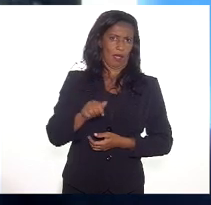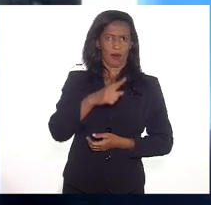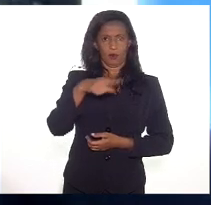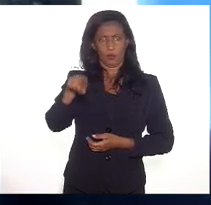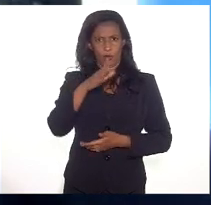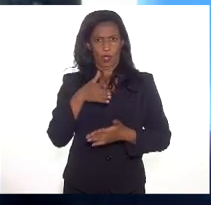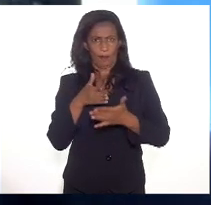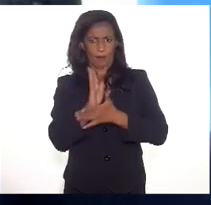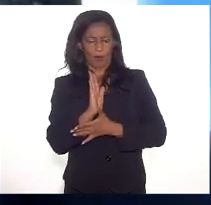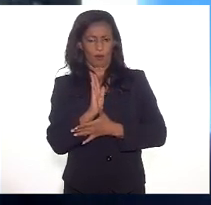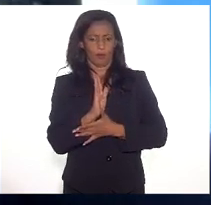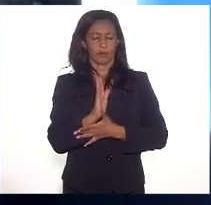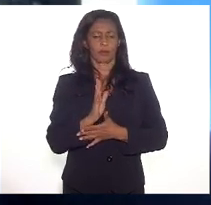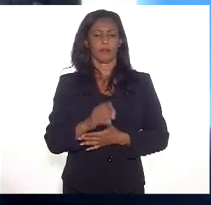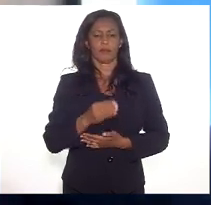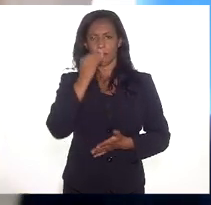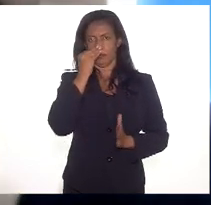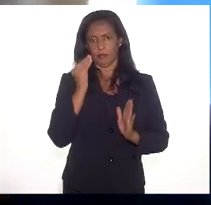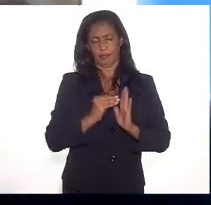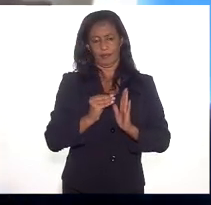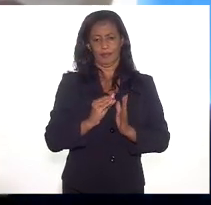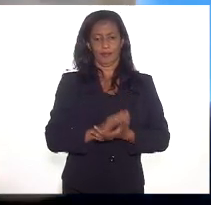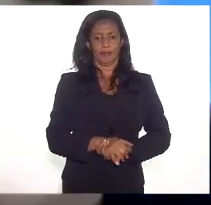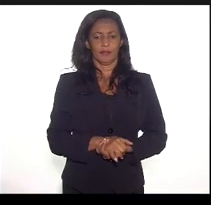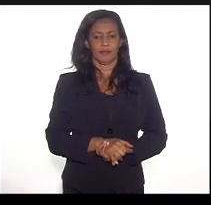que aprovam, Fernandes, como estão? Rejeitado.